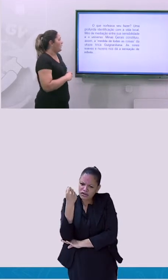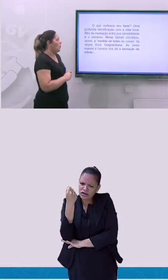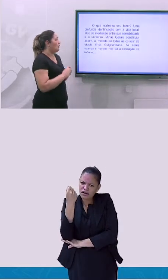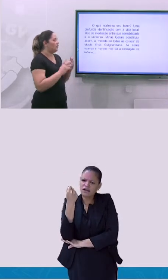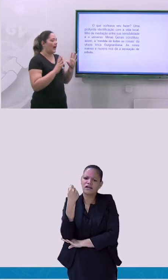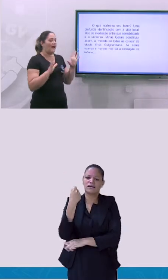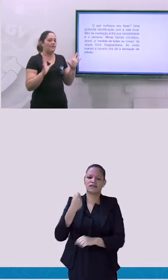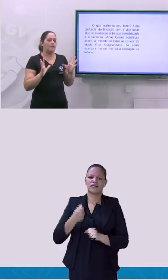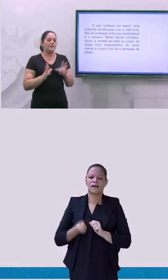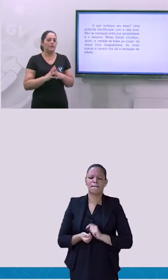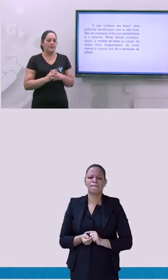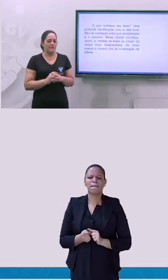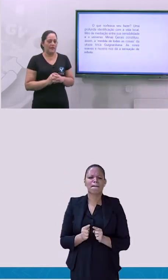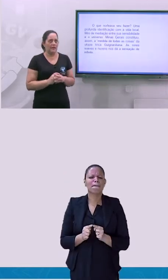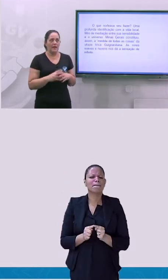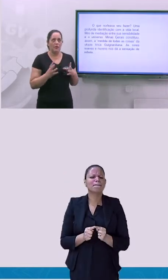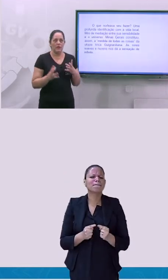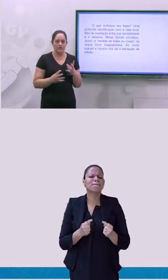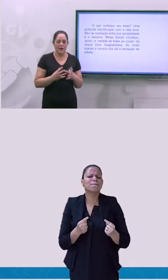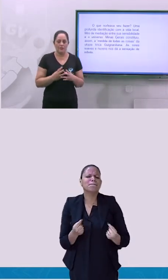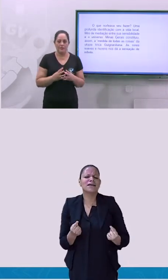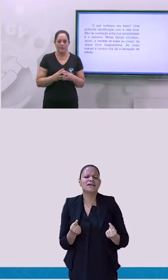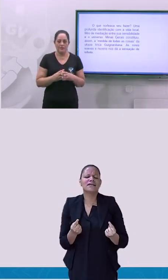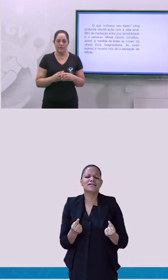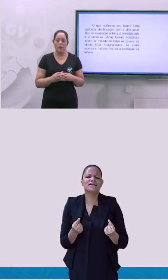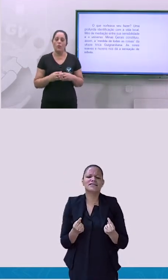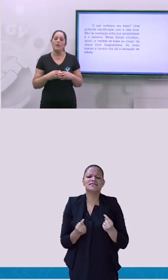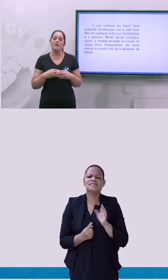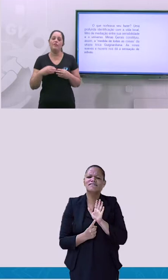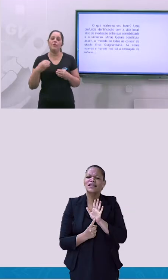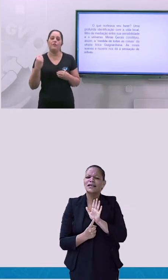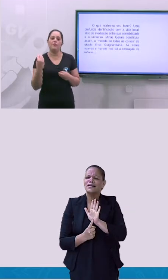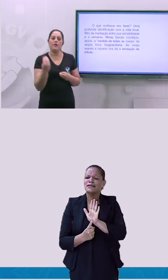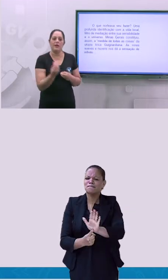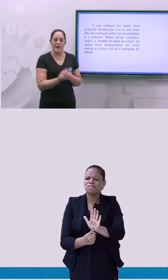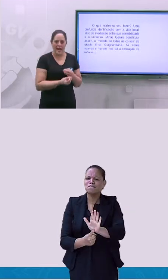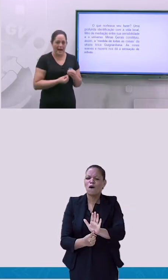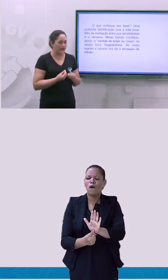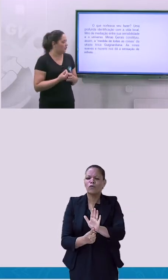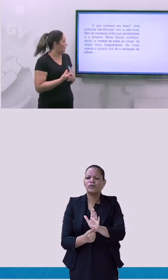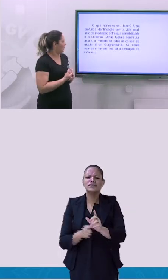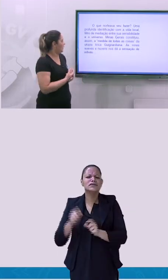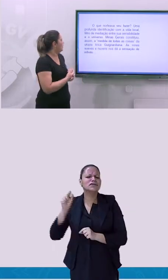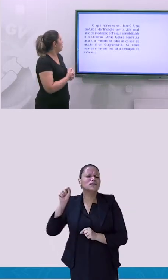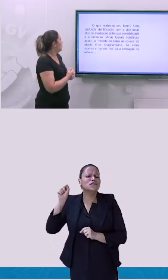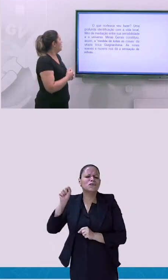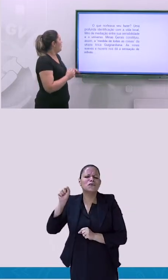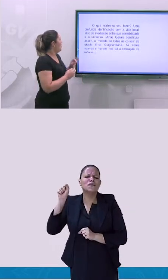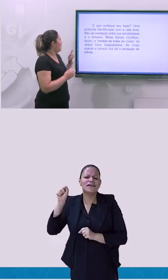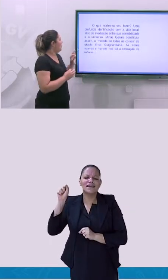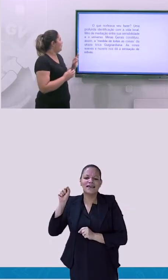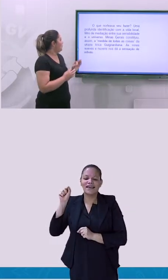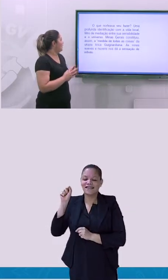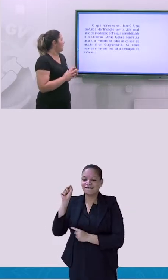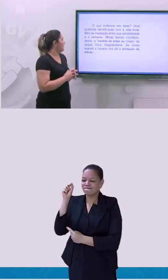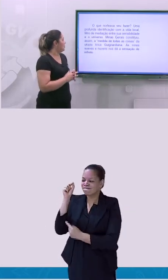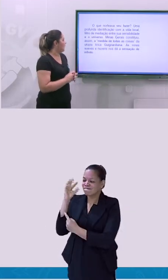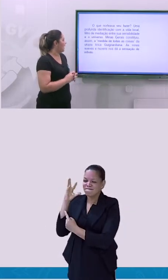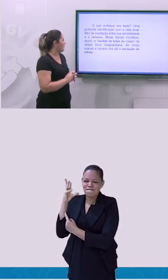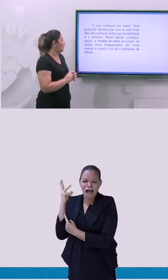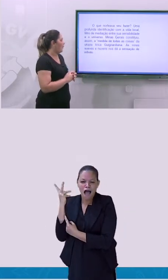O que norteava o seu fazer? O que é nortear o seu fazer? O que envolvia a arte dele? Uma